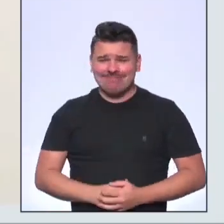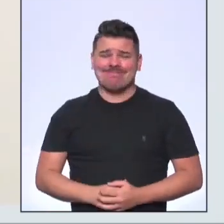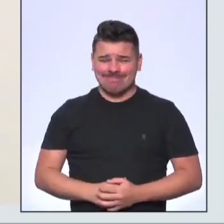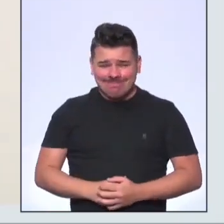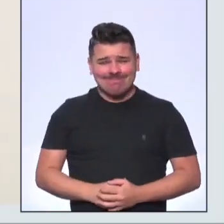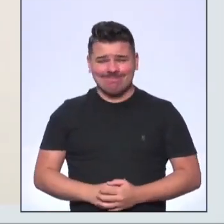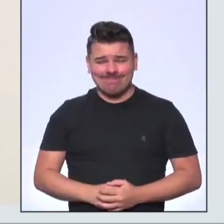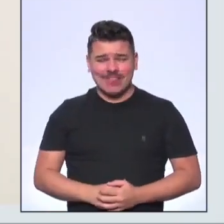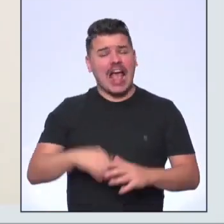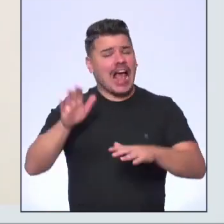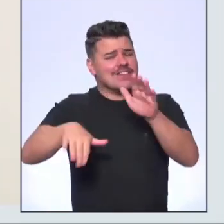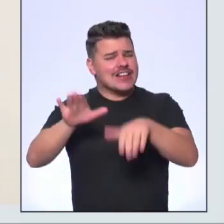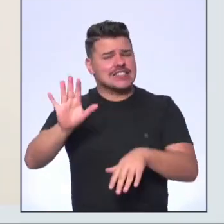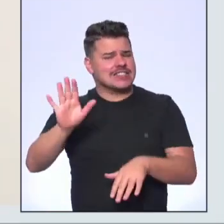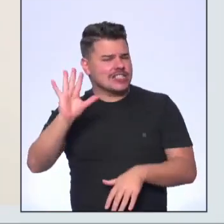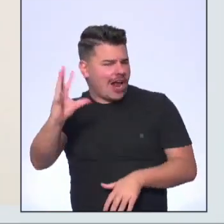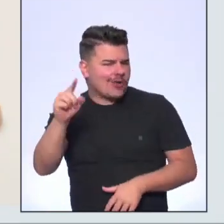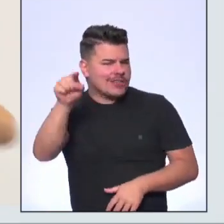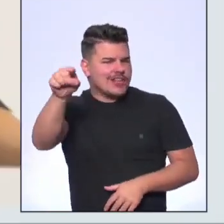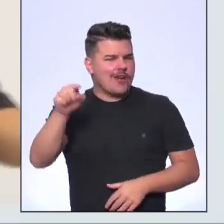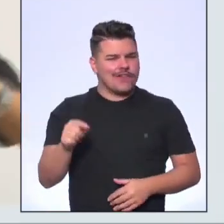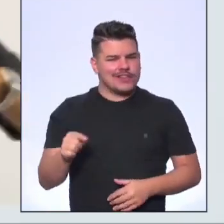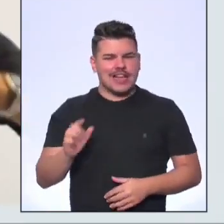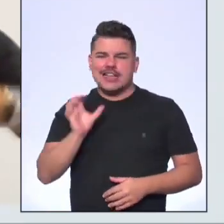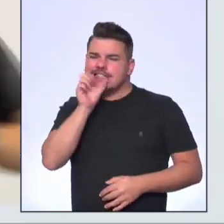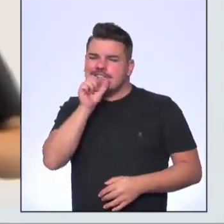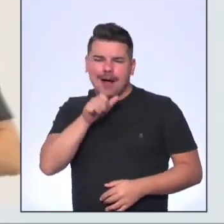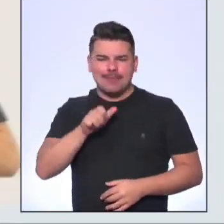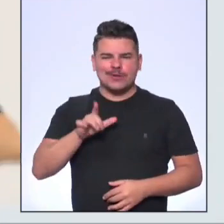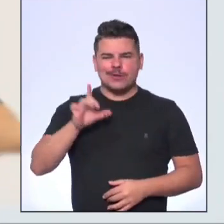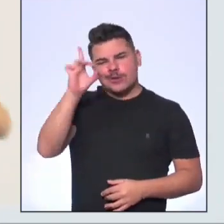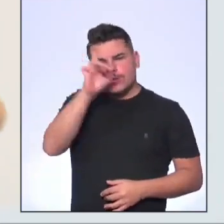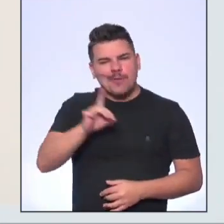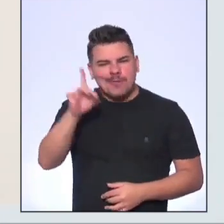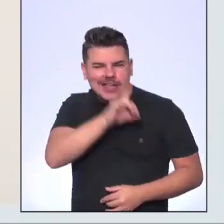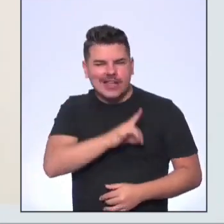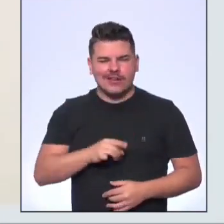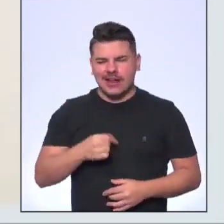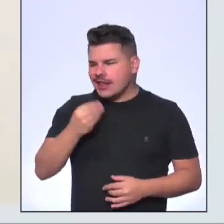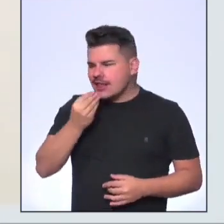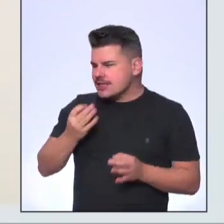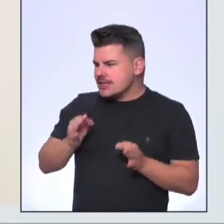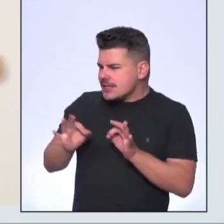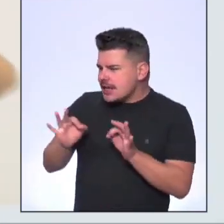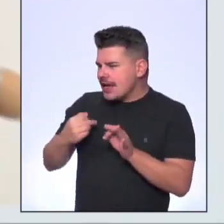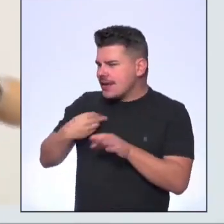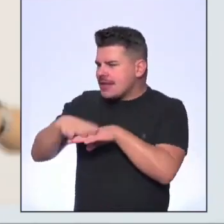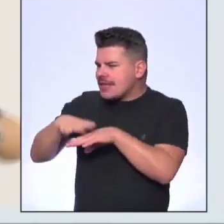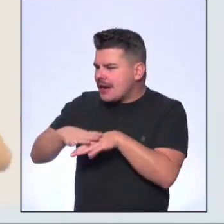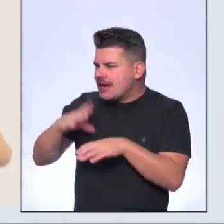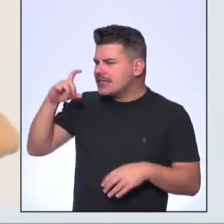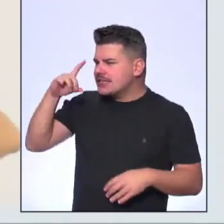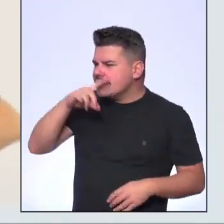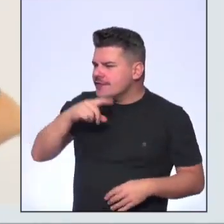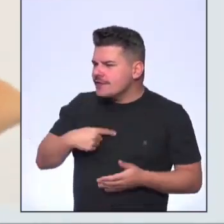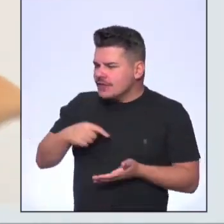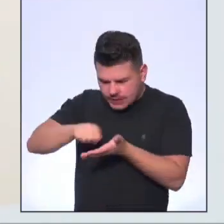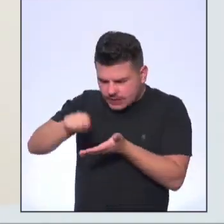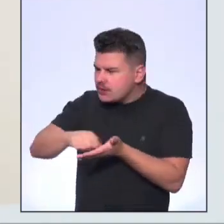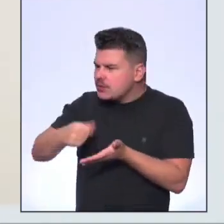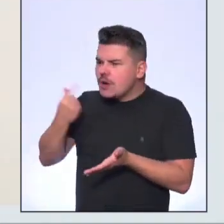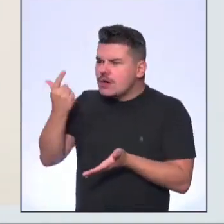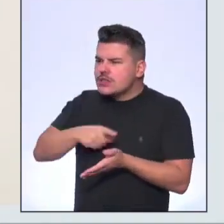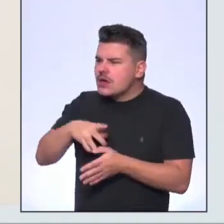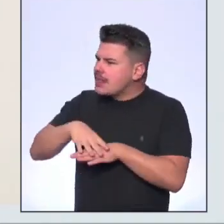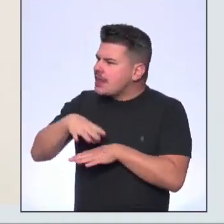Quantas vezes já aconteceu com você de você ficar o final de semana inteiro quebrando a cabeça para tentar resolver aquele problema de matemática, aquele problema de física,